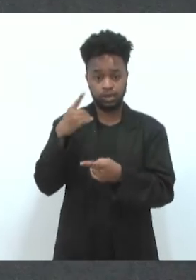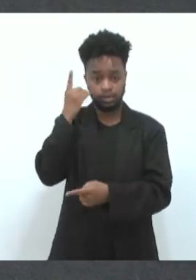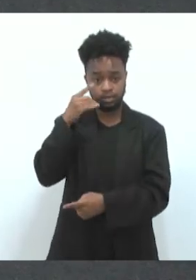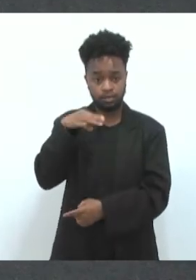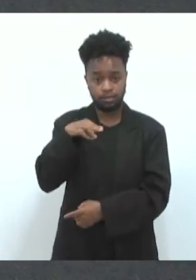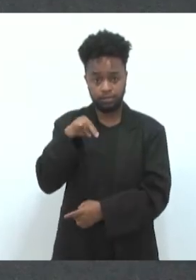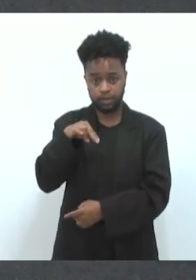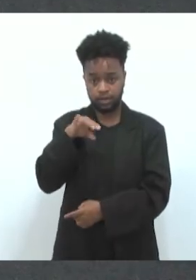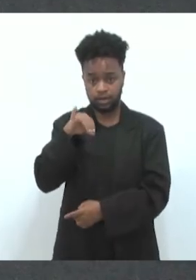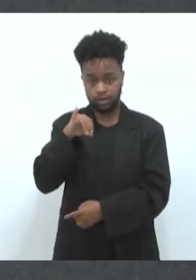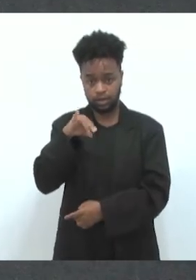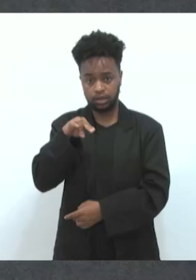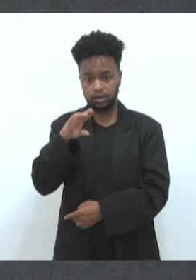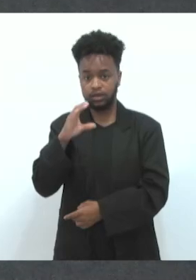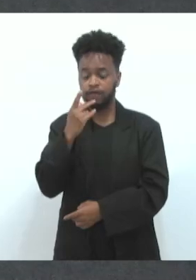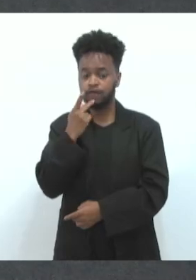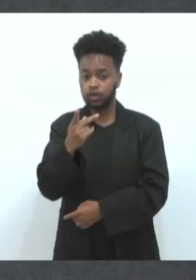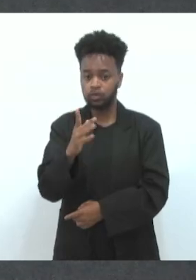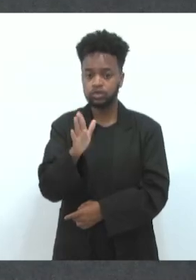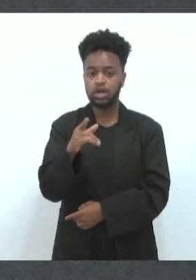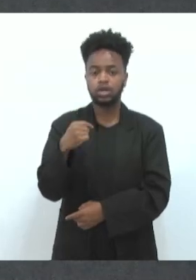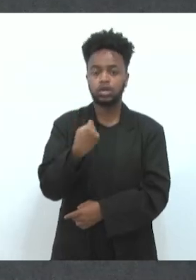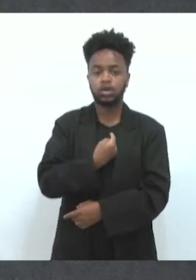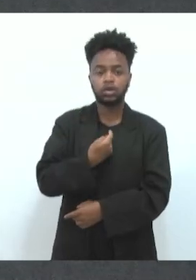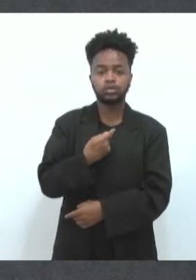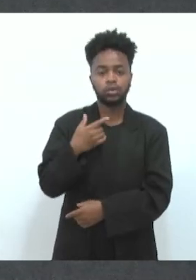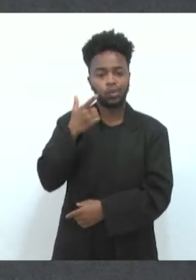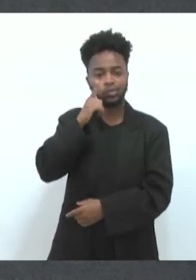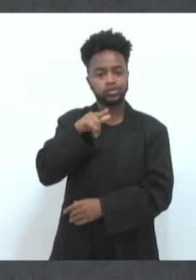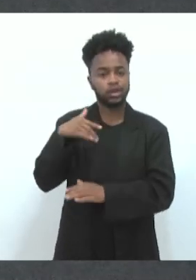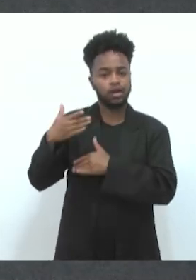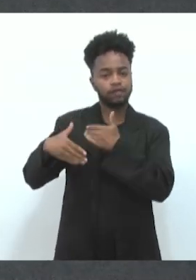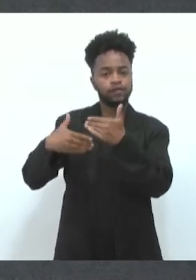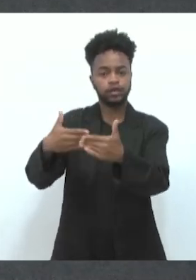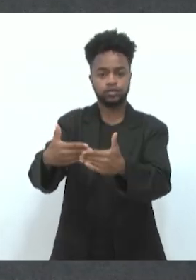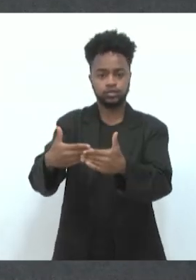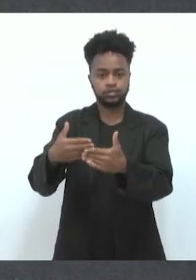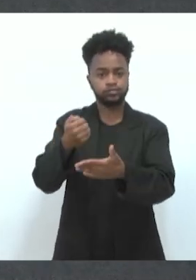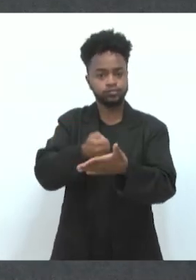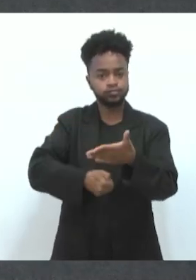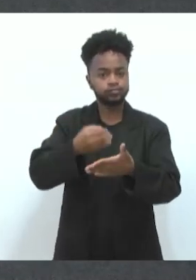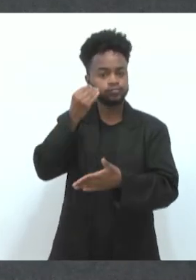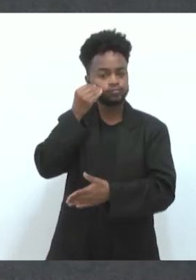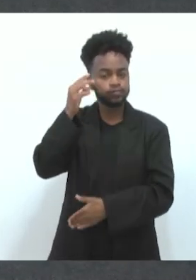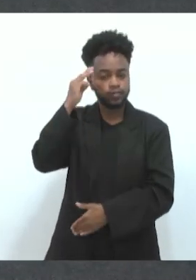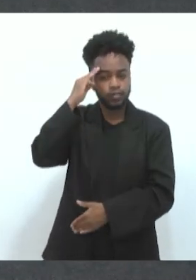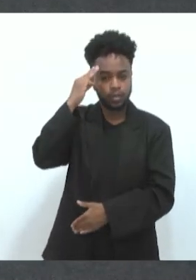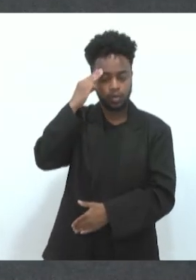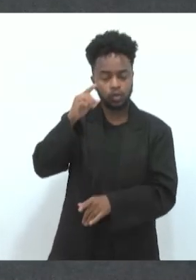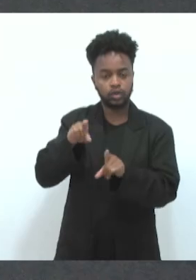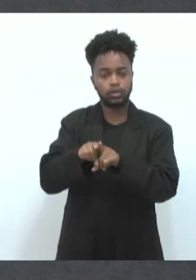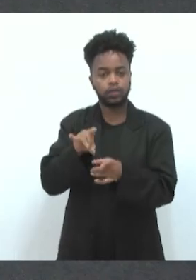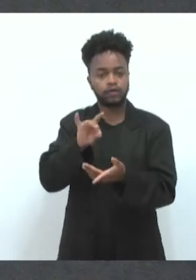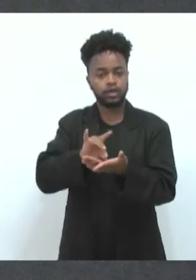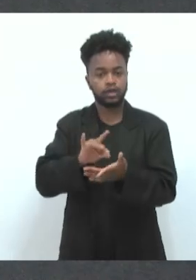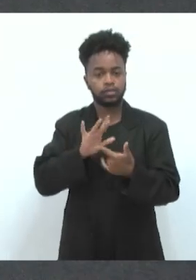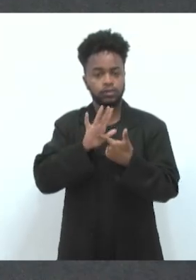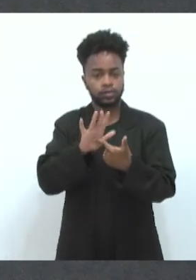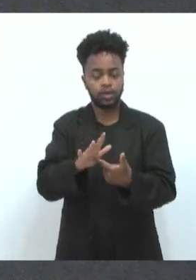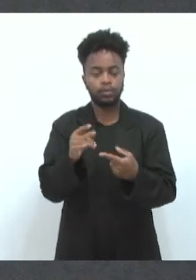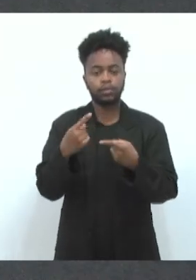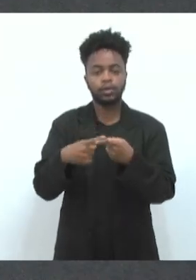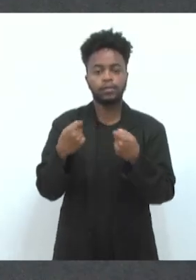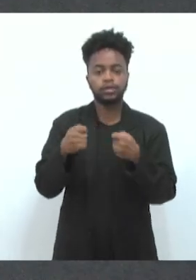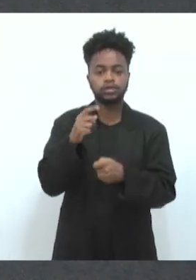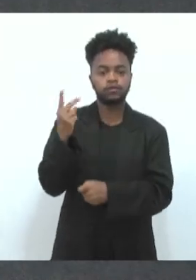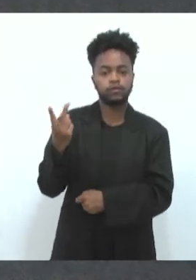a gente tem tido avanços na luta por memória, verdade e justiça no Brasil e no Estado do Rio de Janeiro, que precisam ser